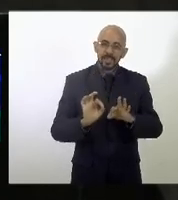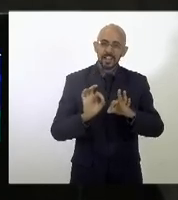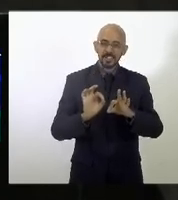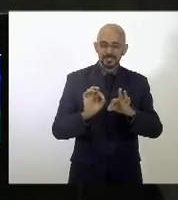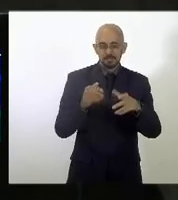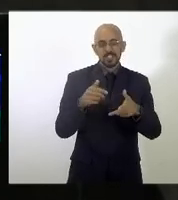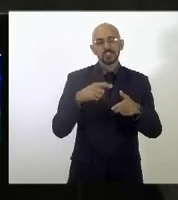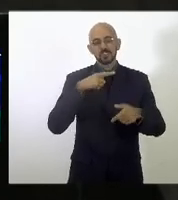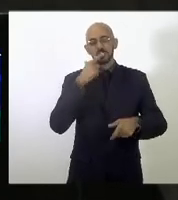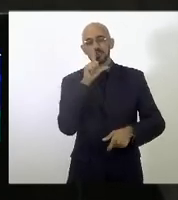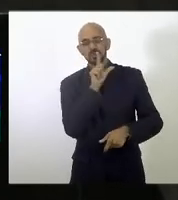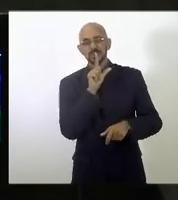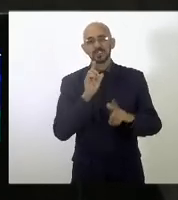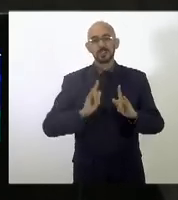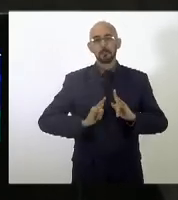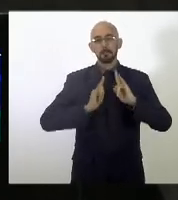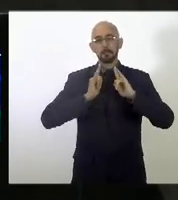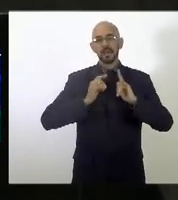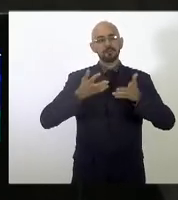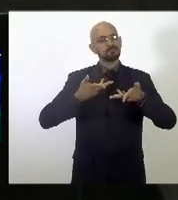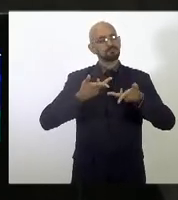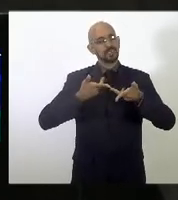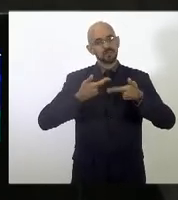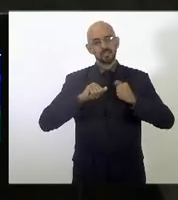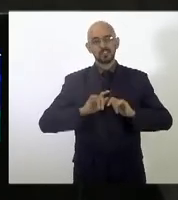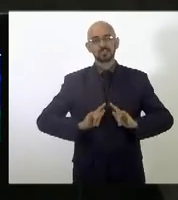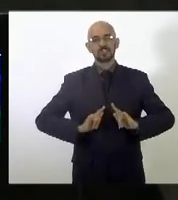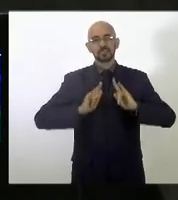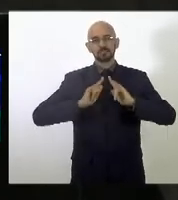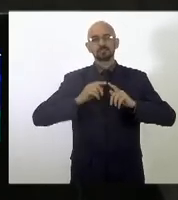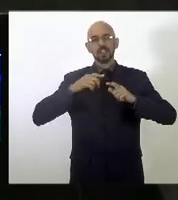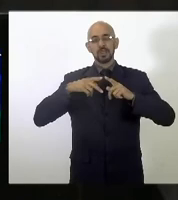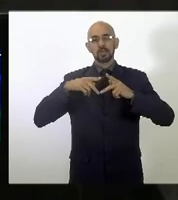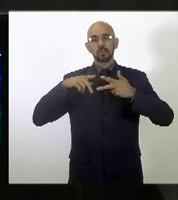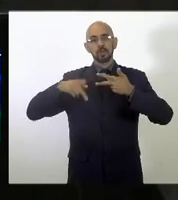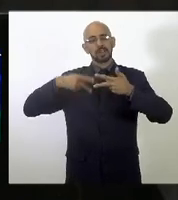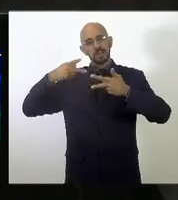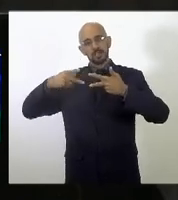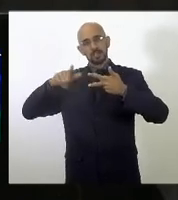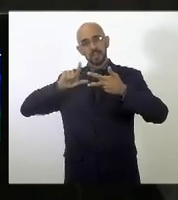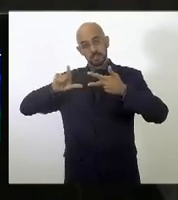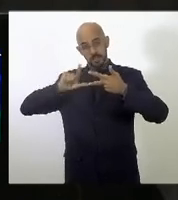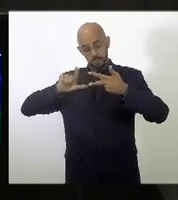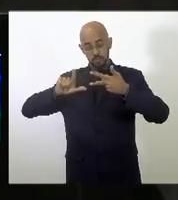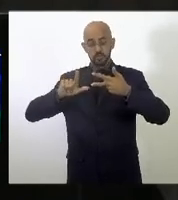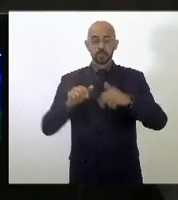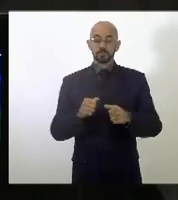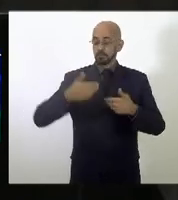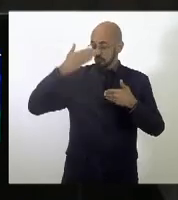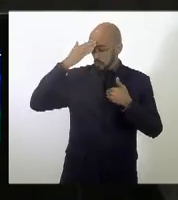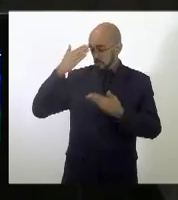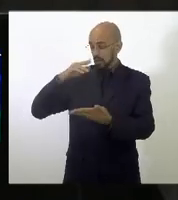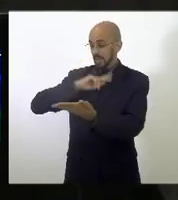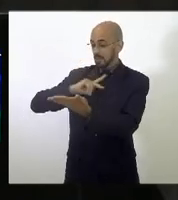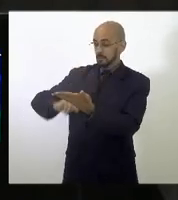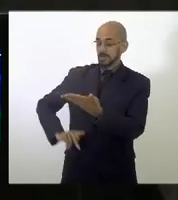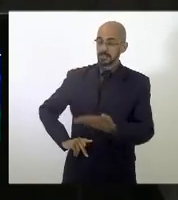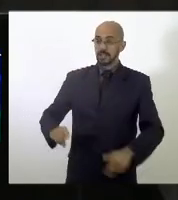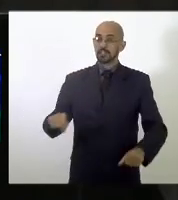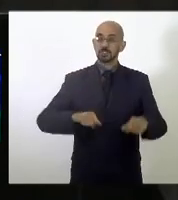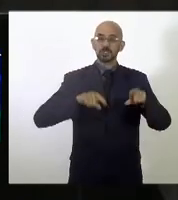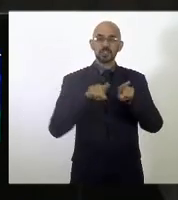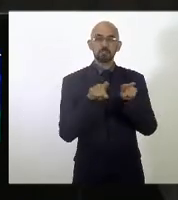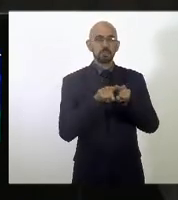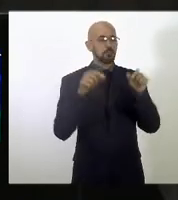excelente prédio do Poder Legislativo do Estado do Rio de Janeiro. Muito obrigado, senhora presidenta, e parabéns a todos